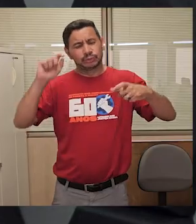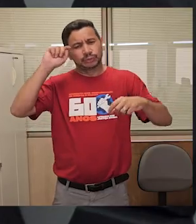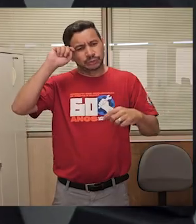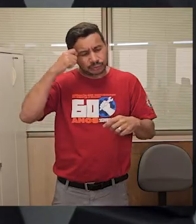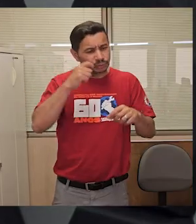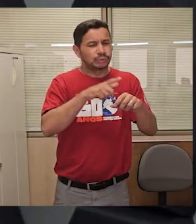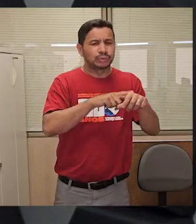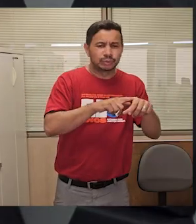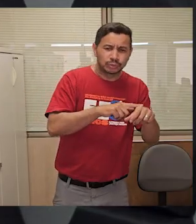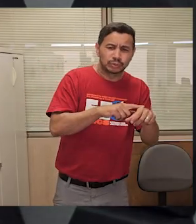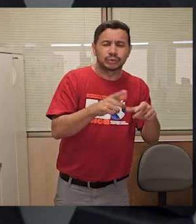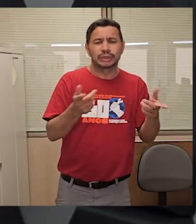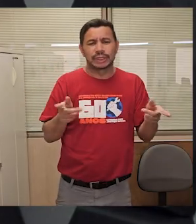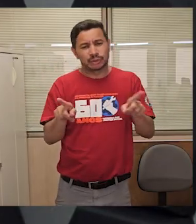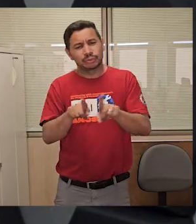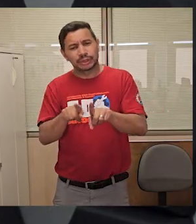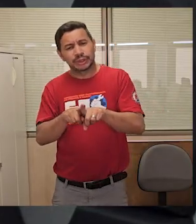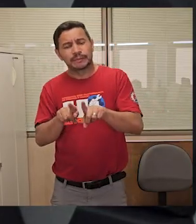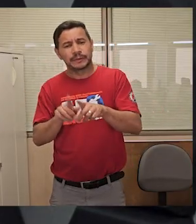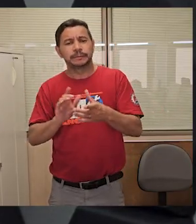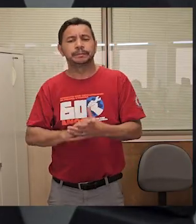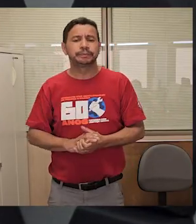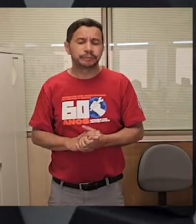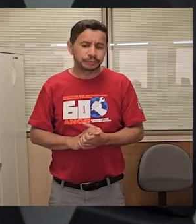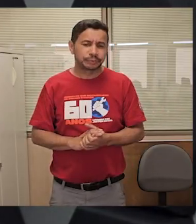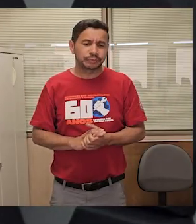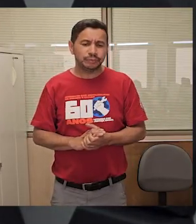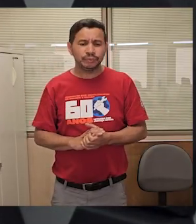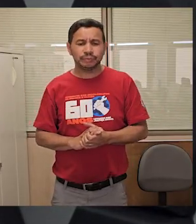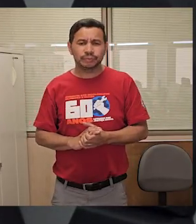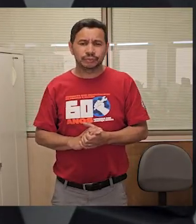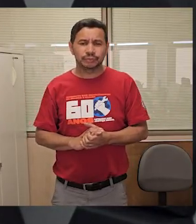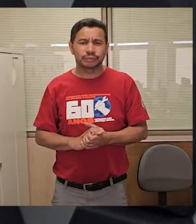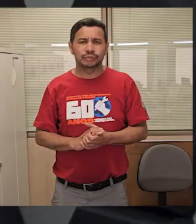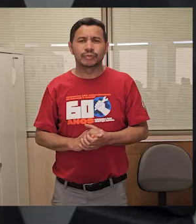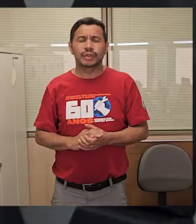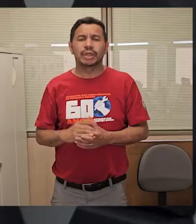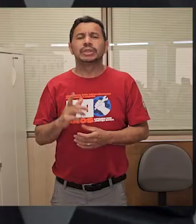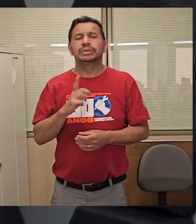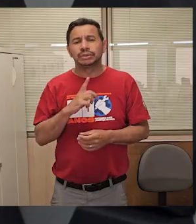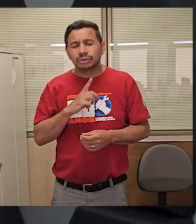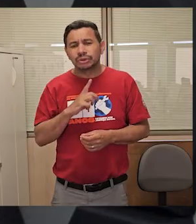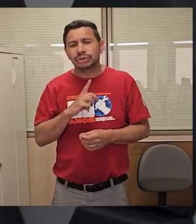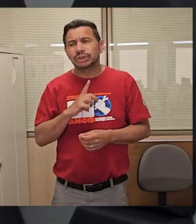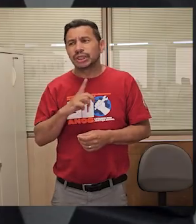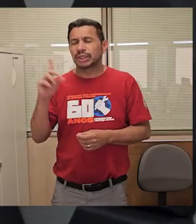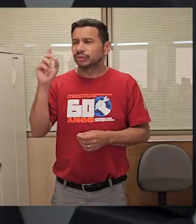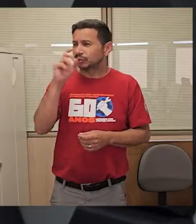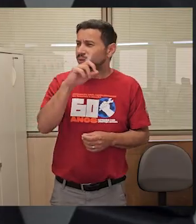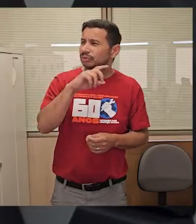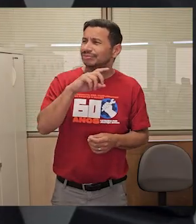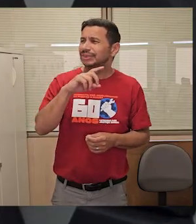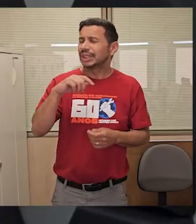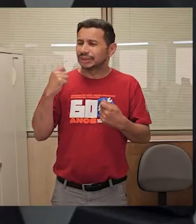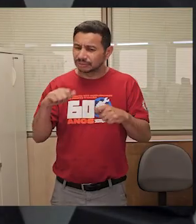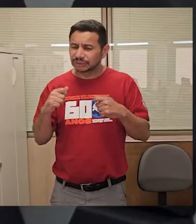negros e negras, né, dentro dessa construção. E o grande desafio, primeiro, que